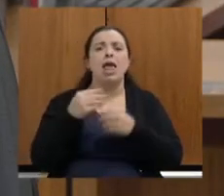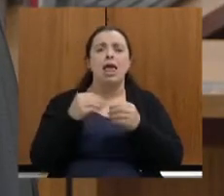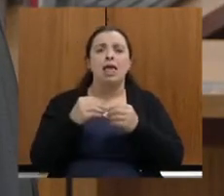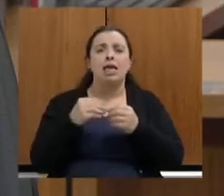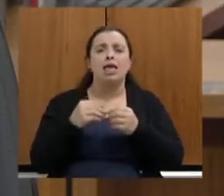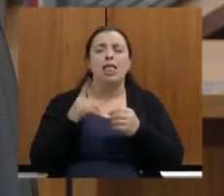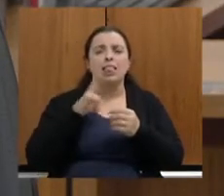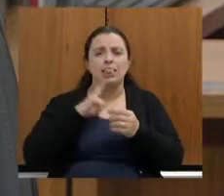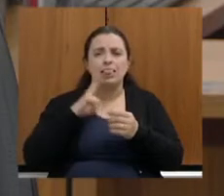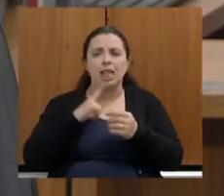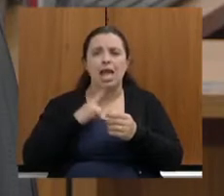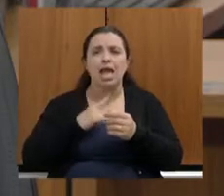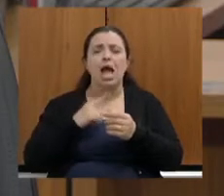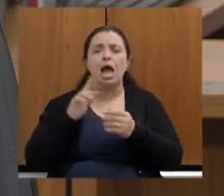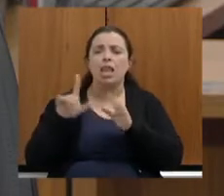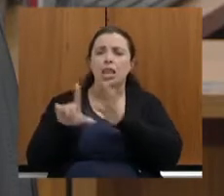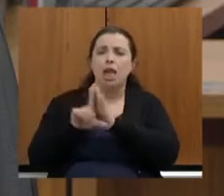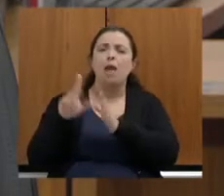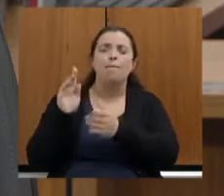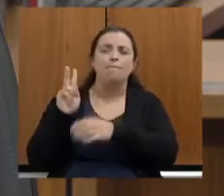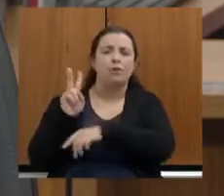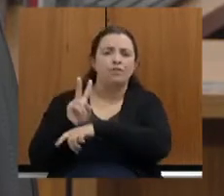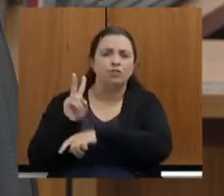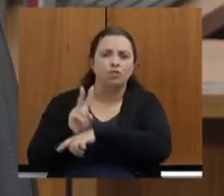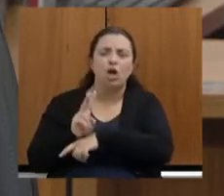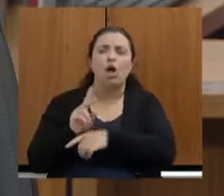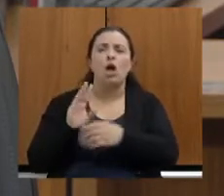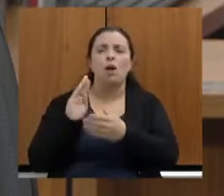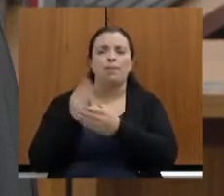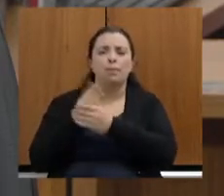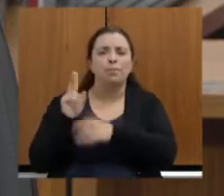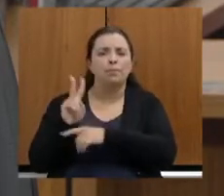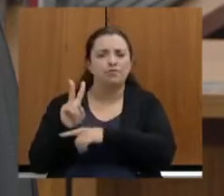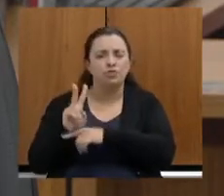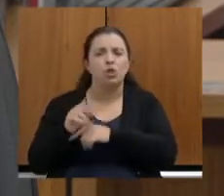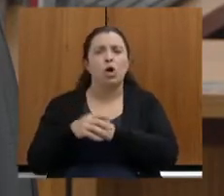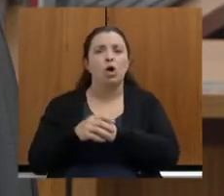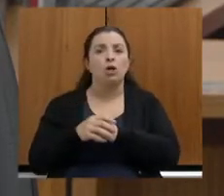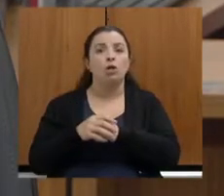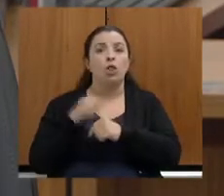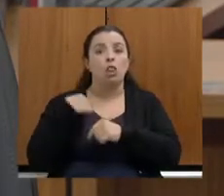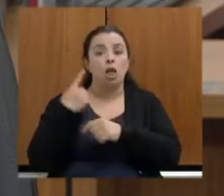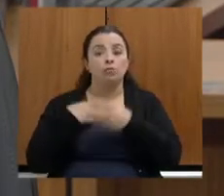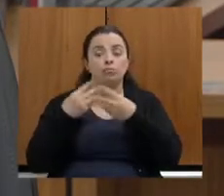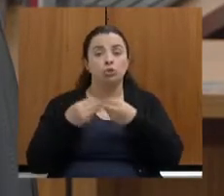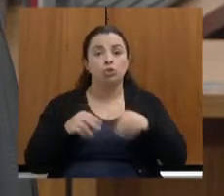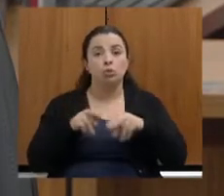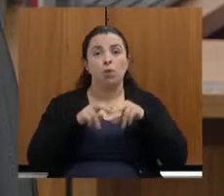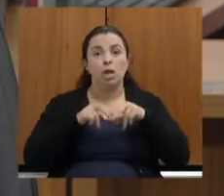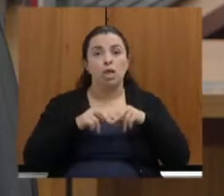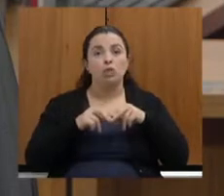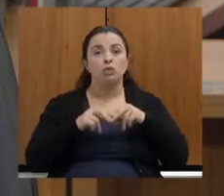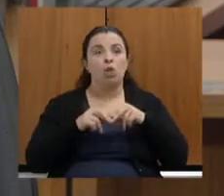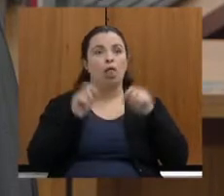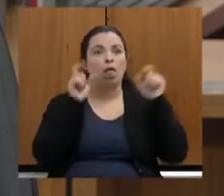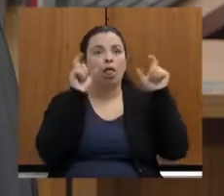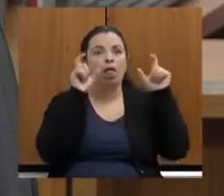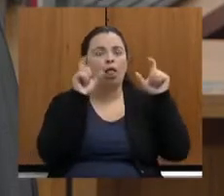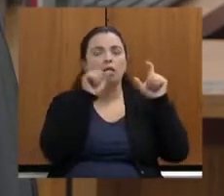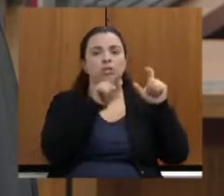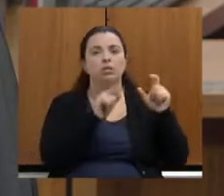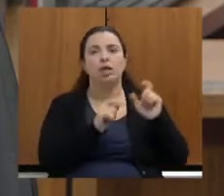costas Cível a gente além de ser prejudicado pela ganância da mineradora Argentina tem que